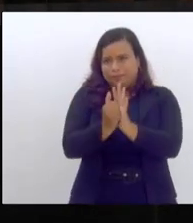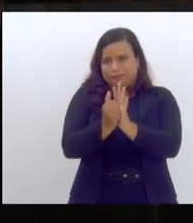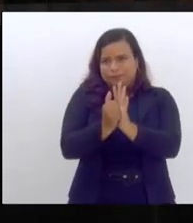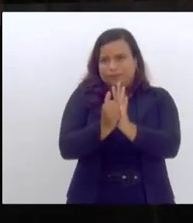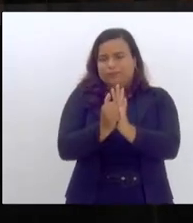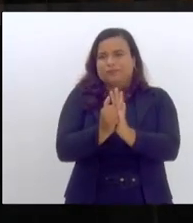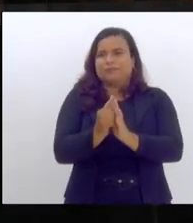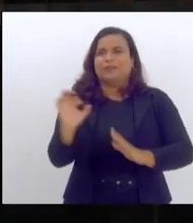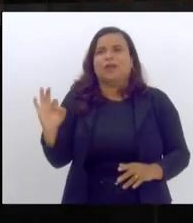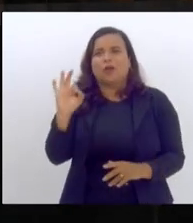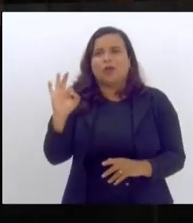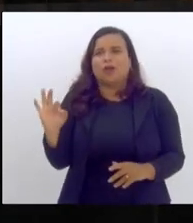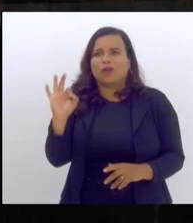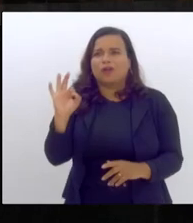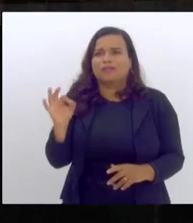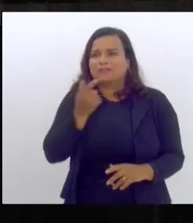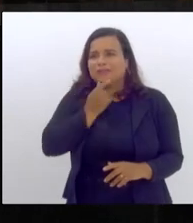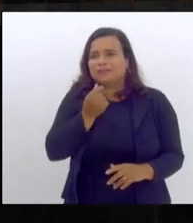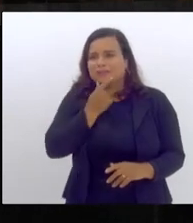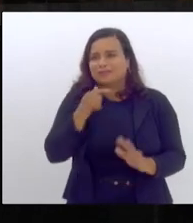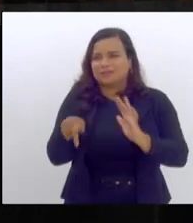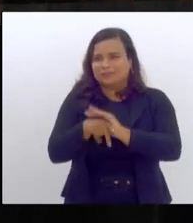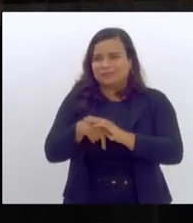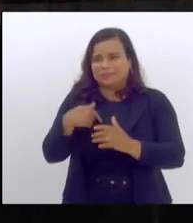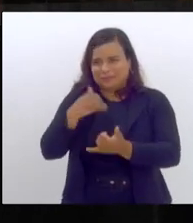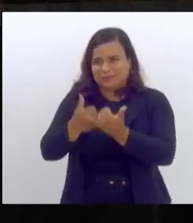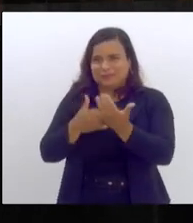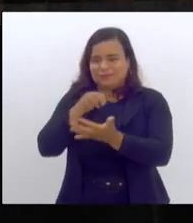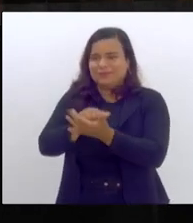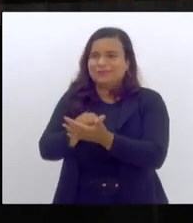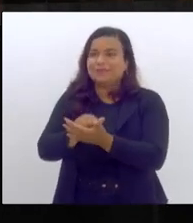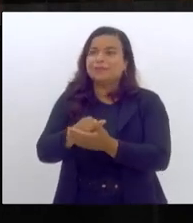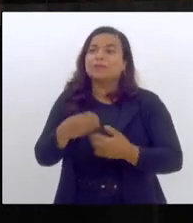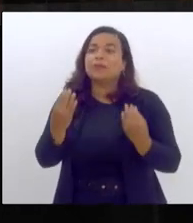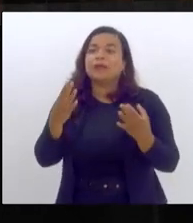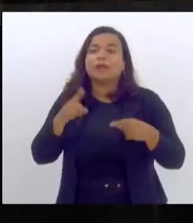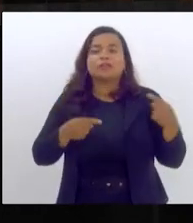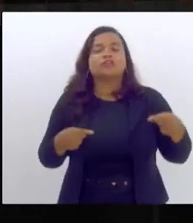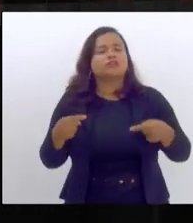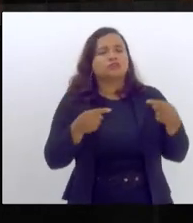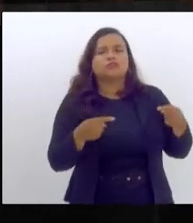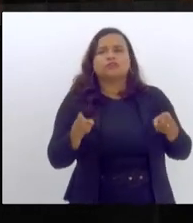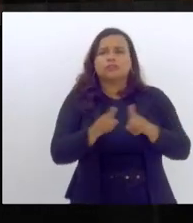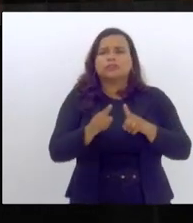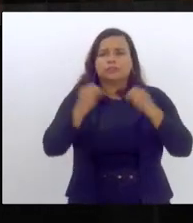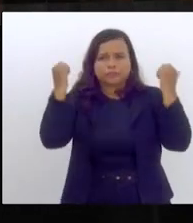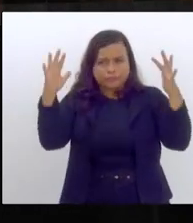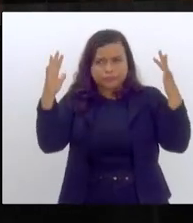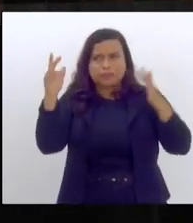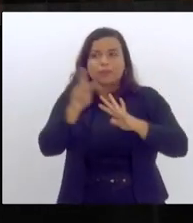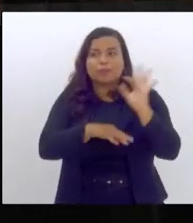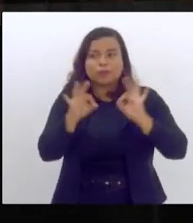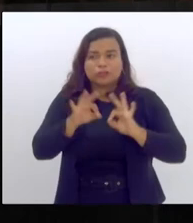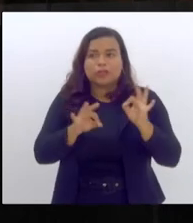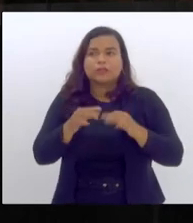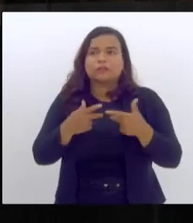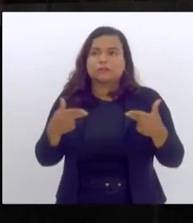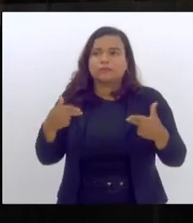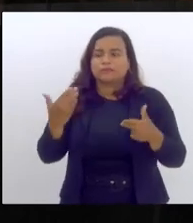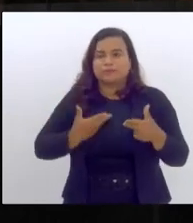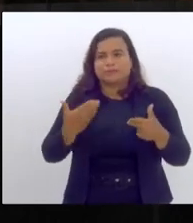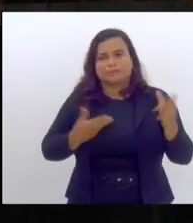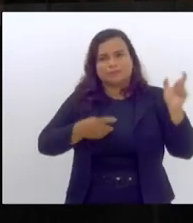na cota masculina aqui, para discutir, louvar esse projeto de tantas